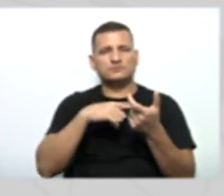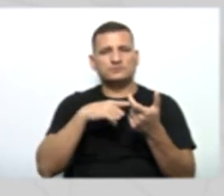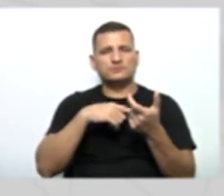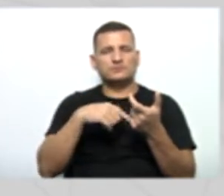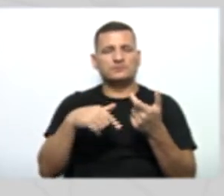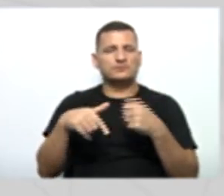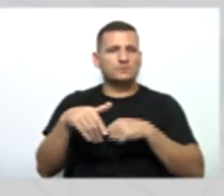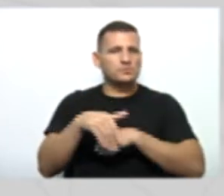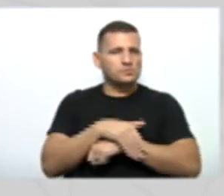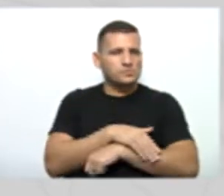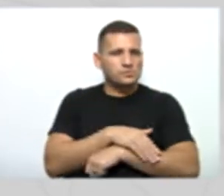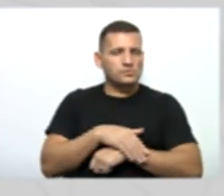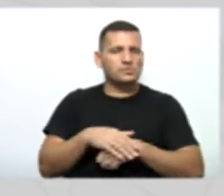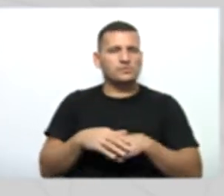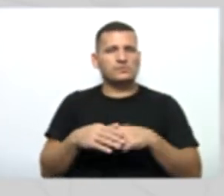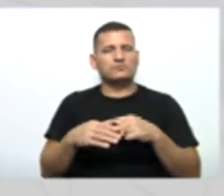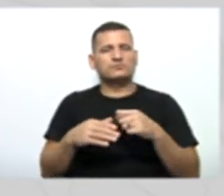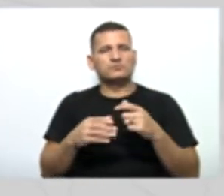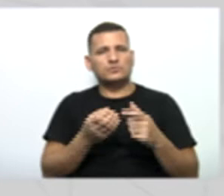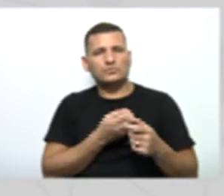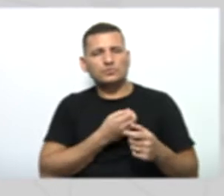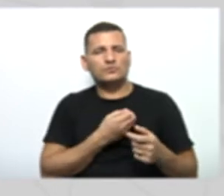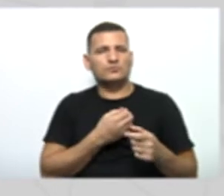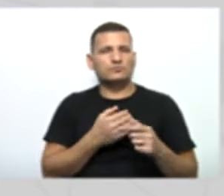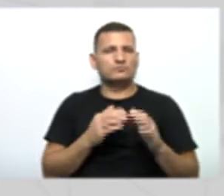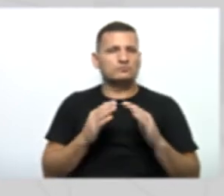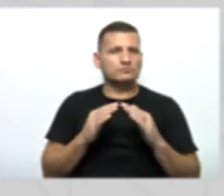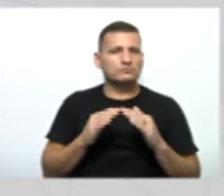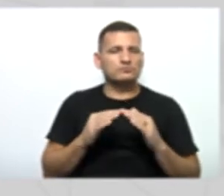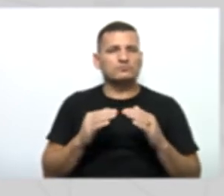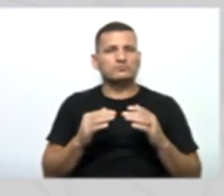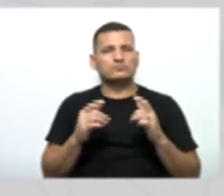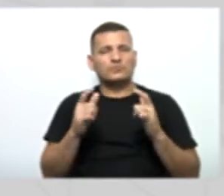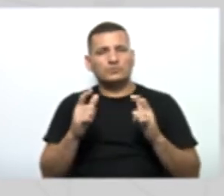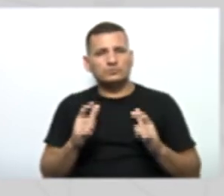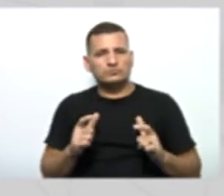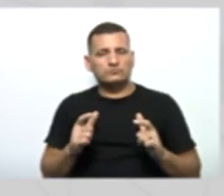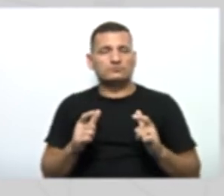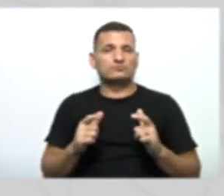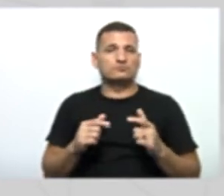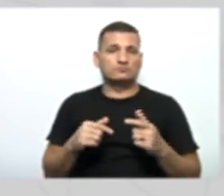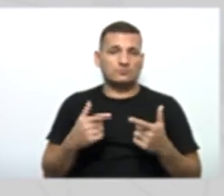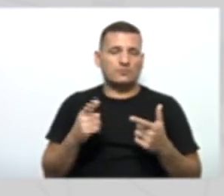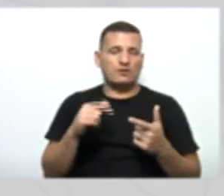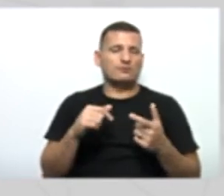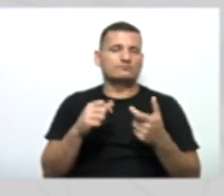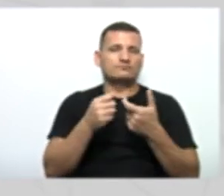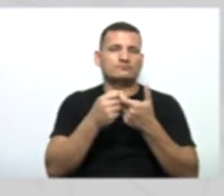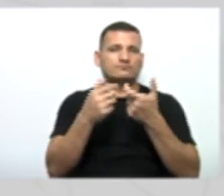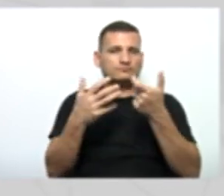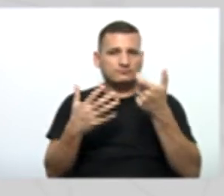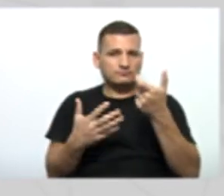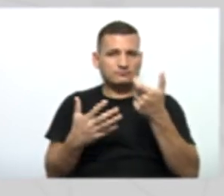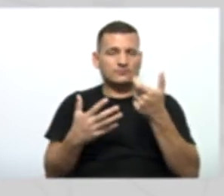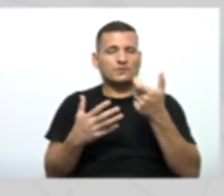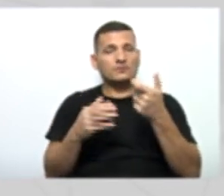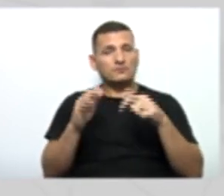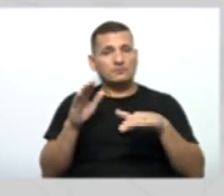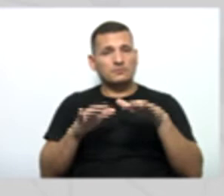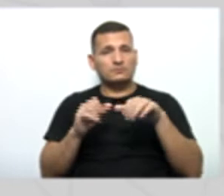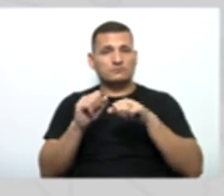são atributos que, dependendo do sistema, pode ser mais ou